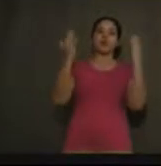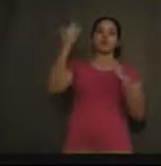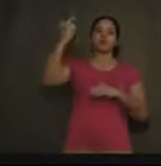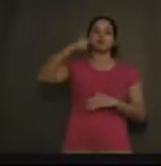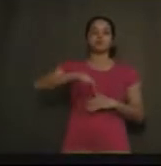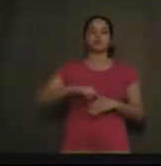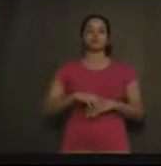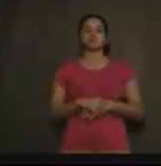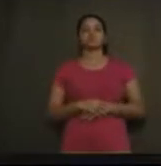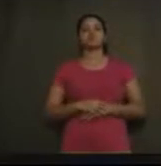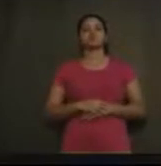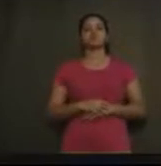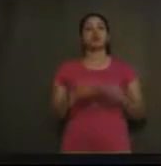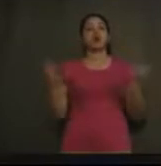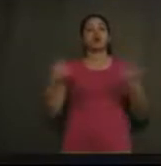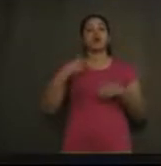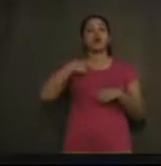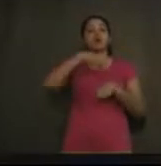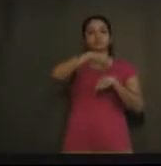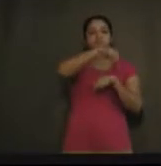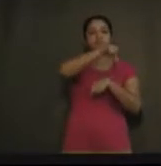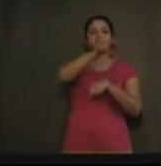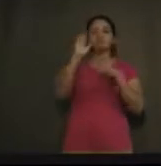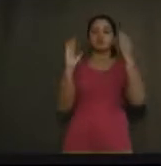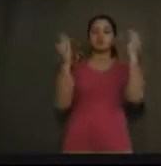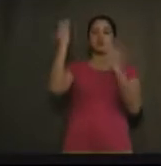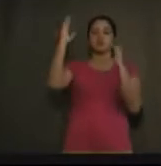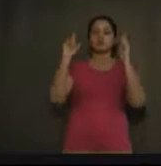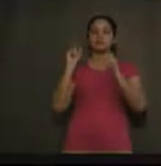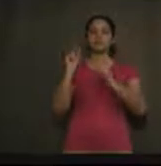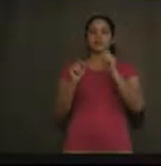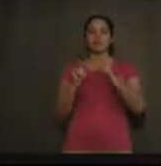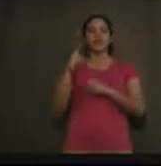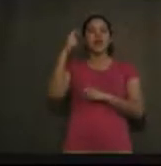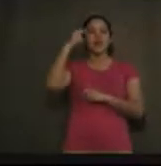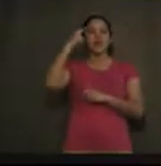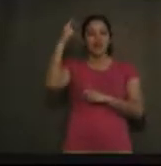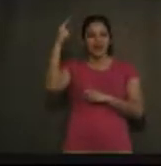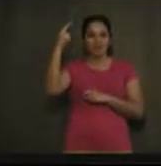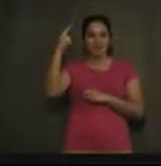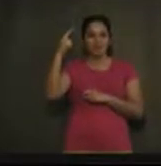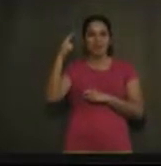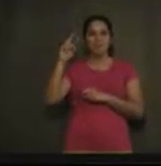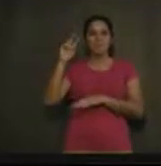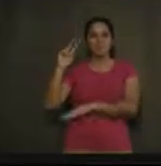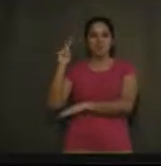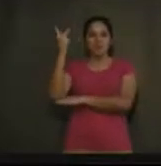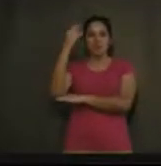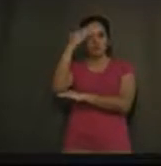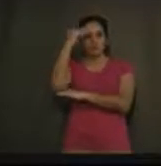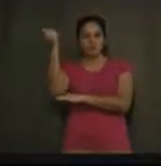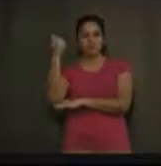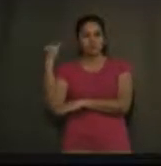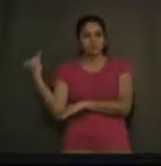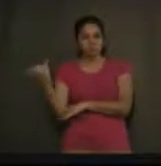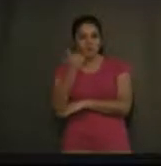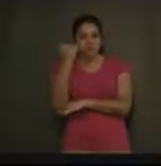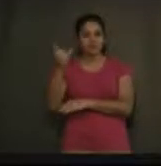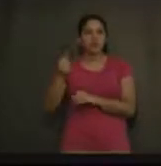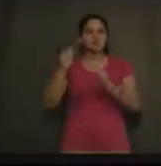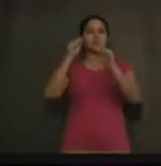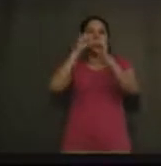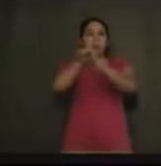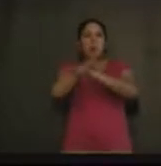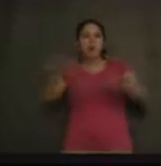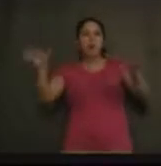Eu deixo vocês imaginarem a situação, esse prêmio tinha sido anunciado em tudo que era círculo elegante da ciência europeia, Mittag-Leffler